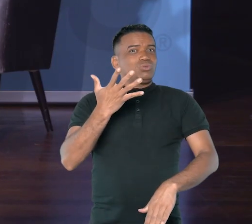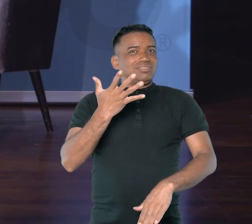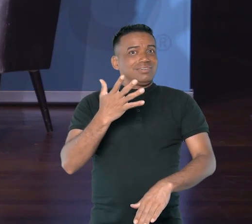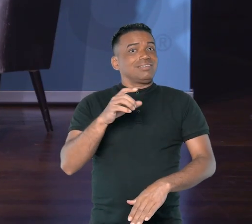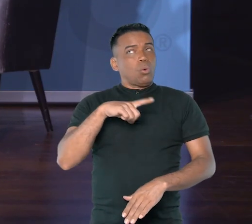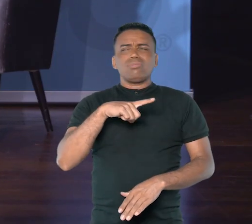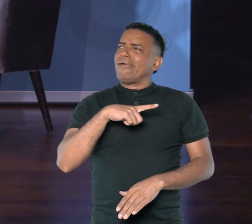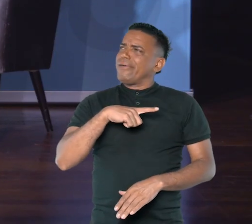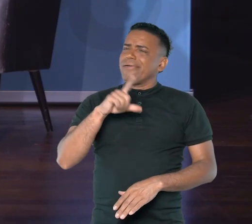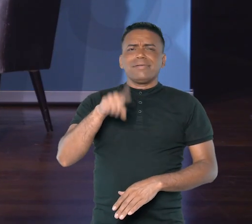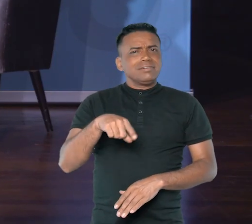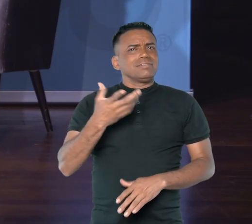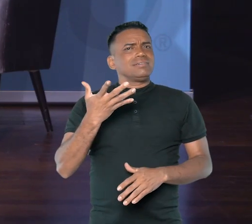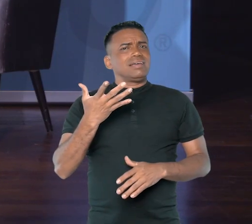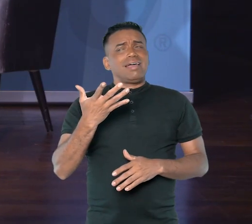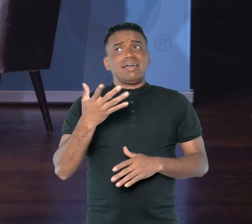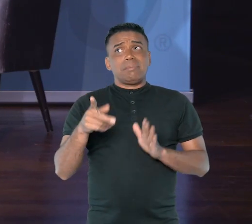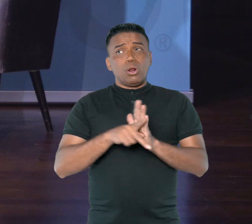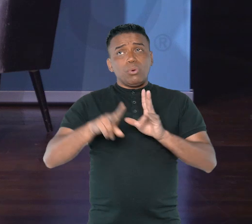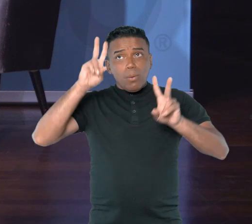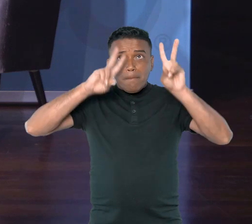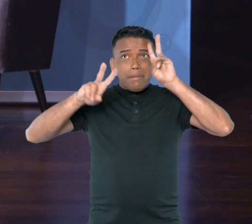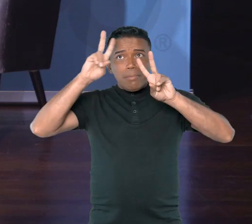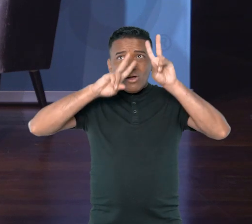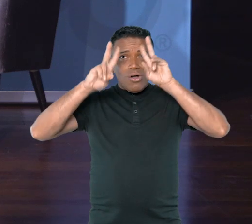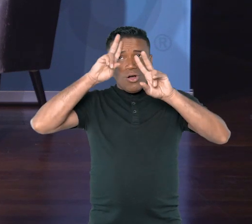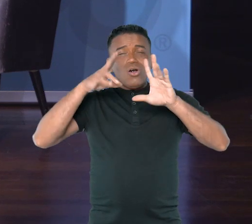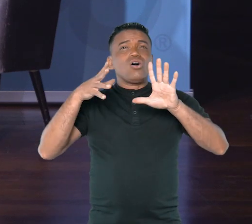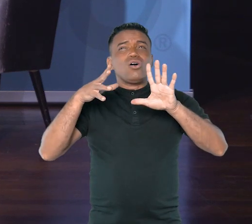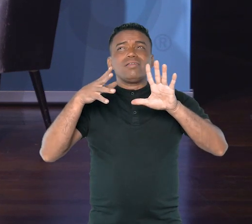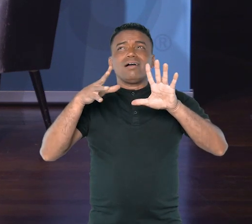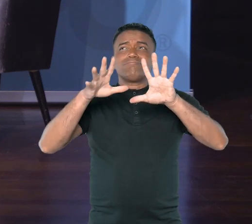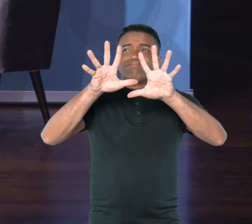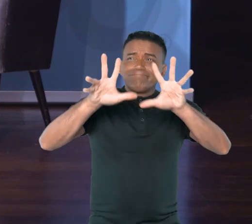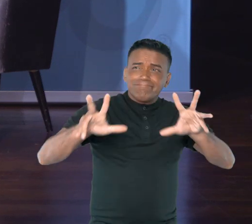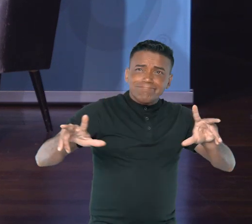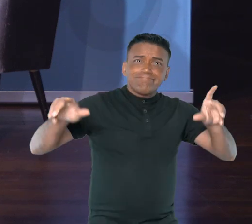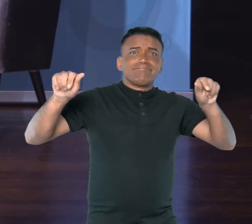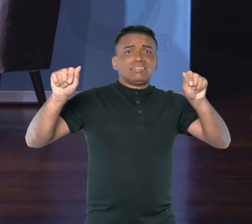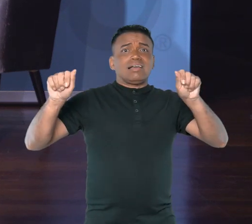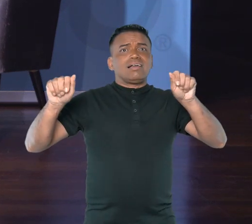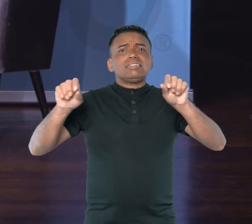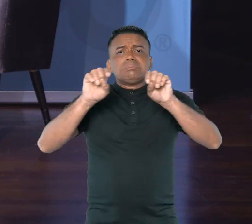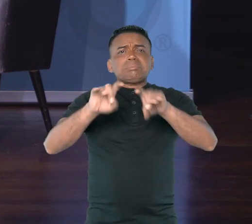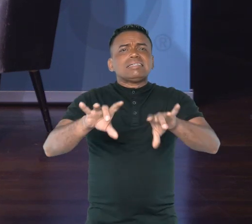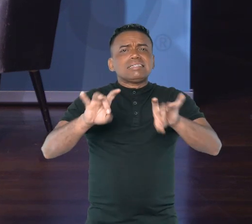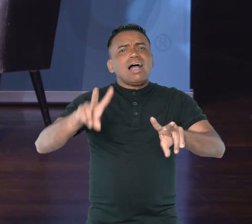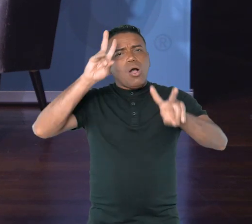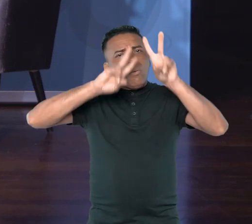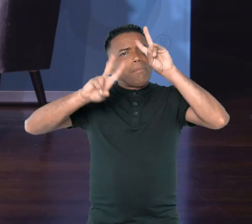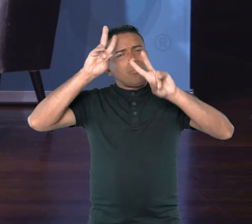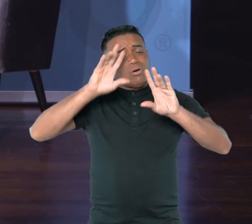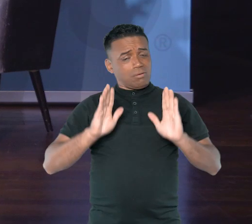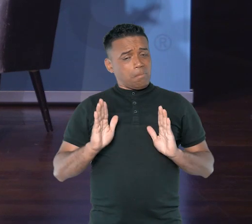ver com esse filtro da memória, que é uma memória muito especial, né, de um